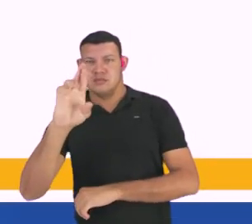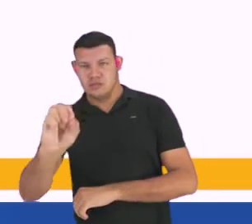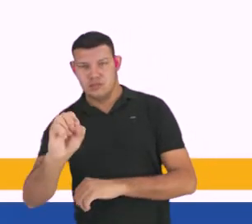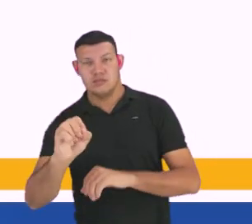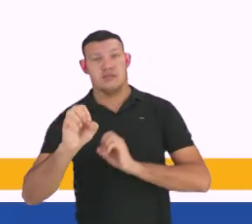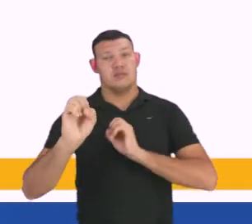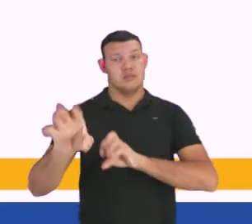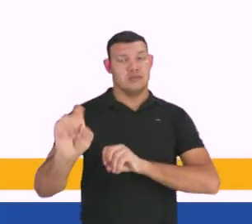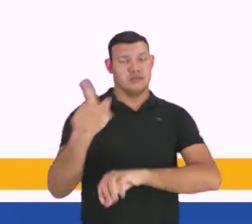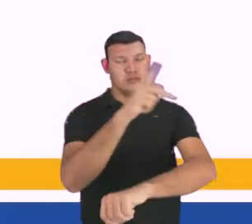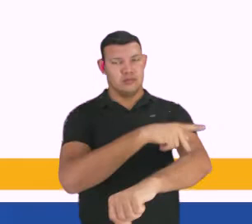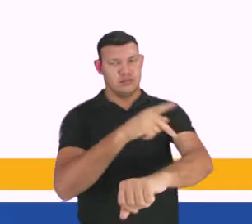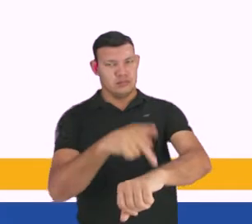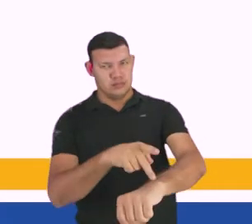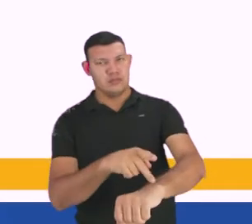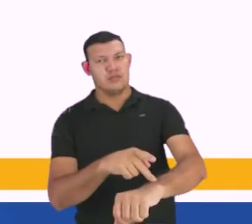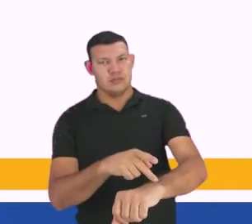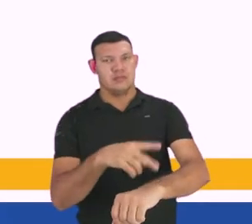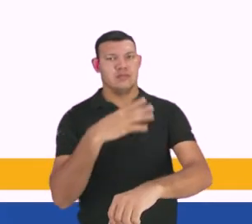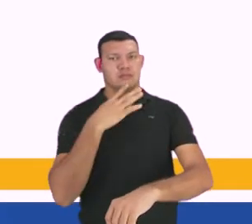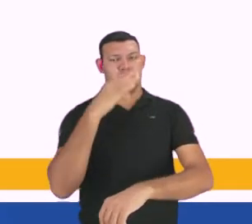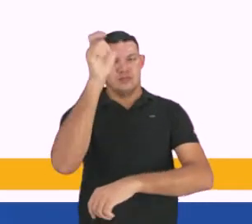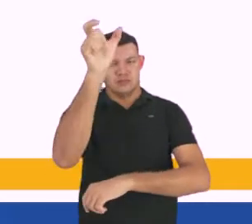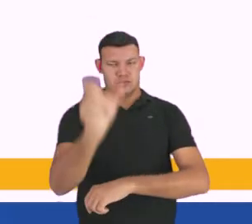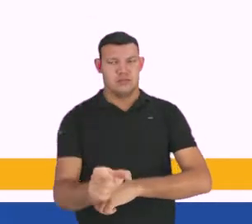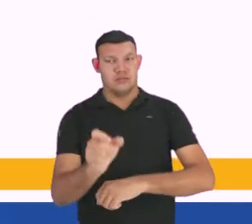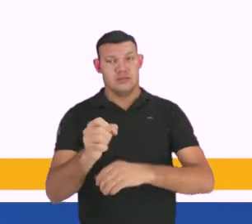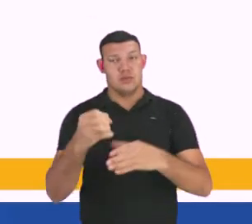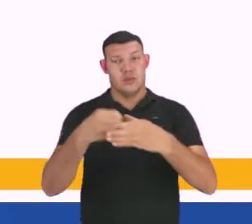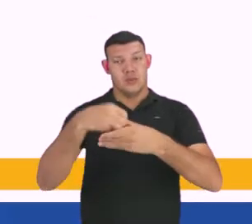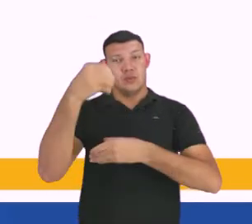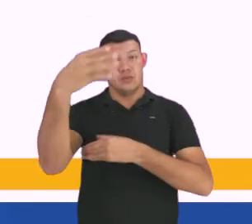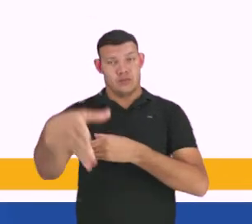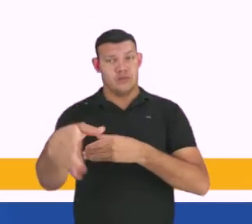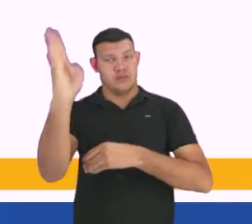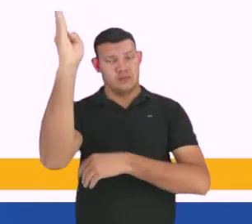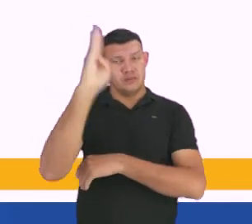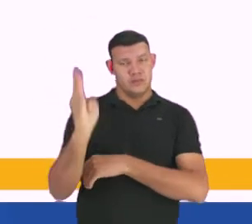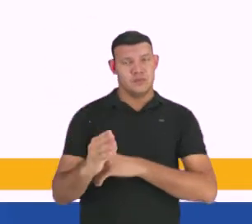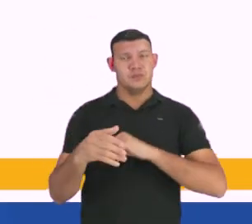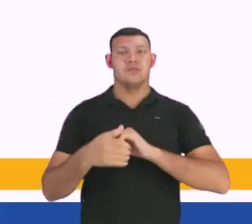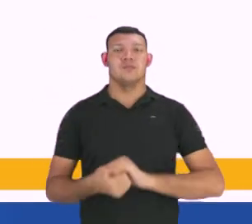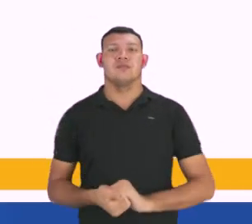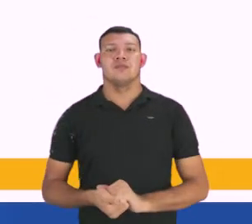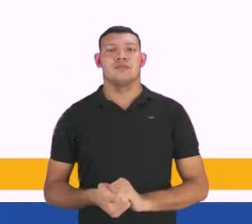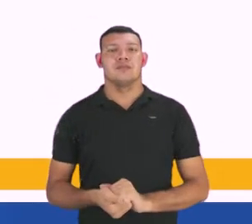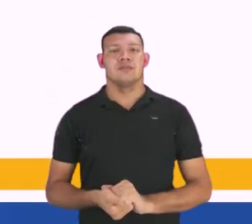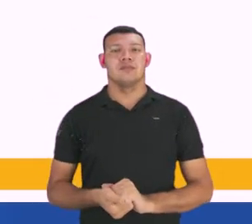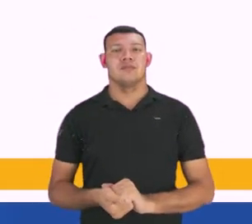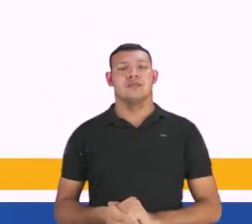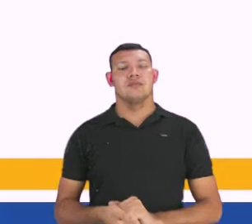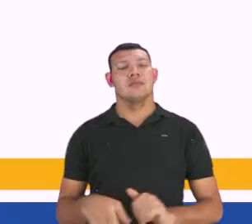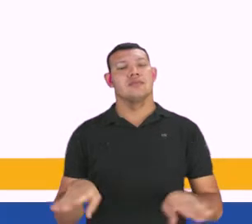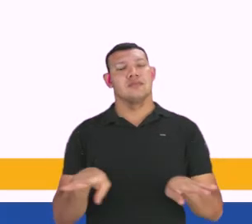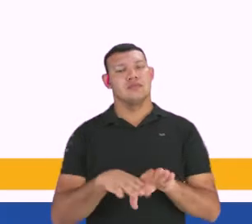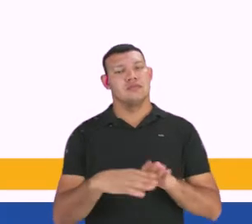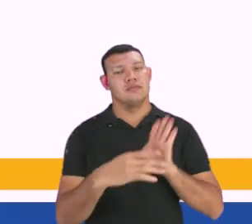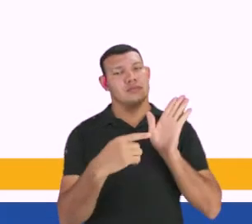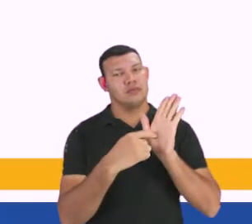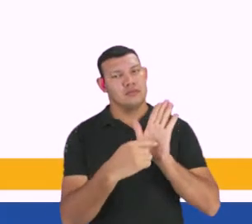educador e pedagogo, ele é reconhecido internacionalmente e poderia ser citado como meio